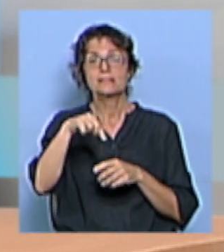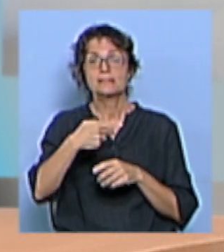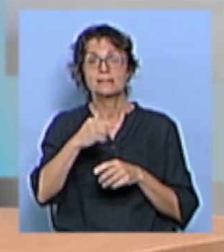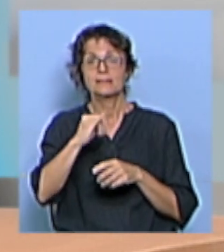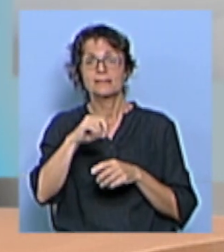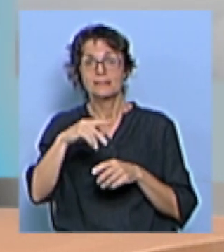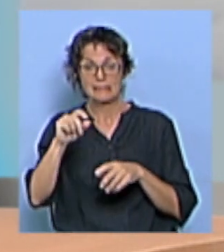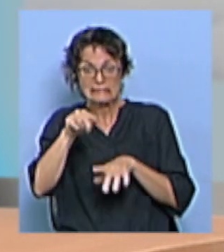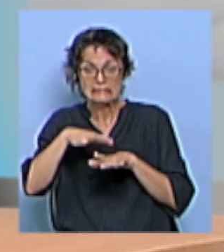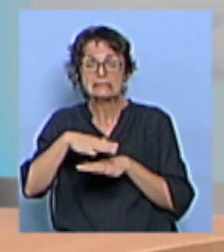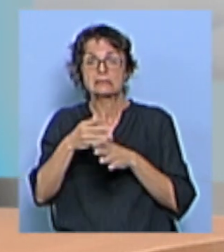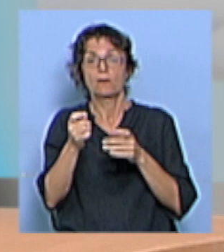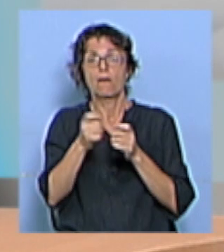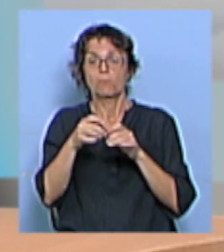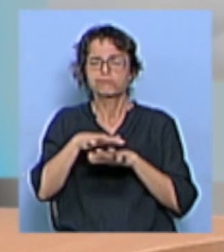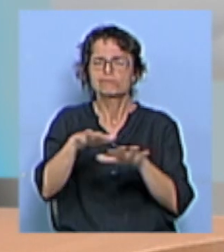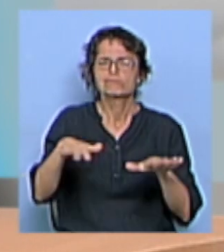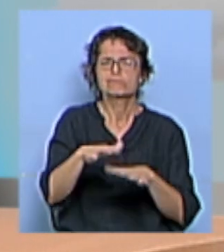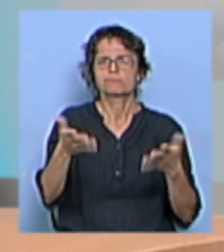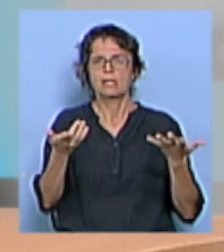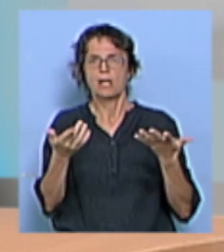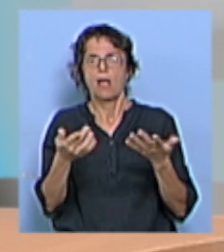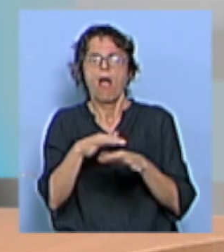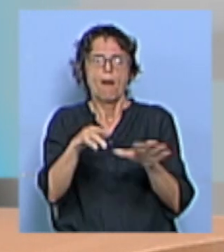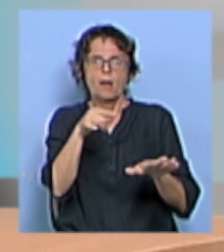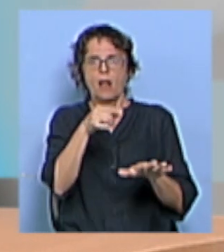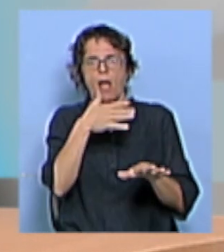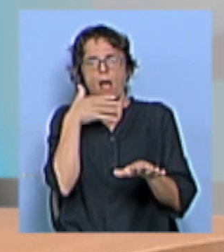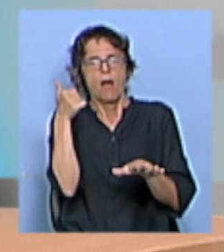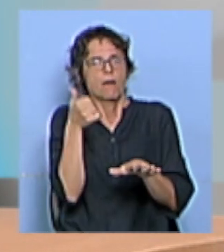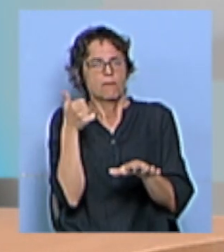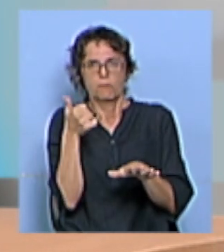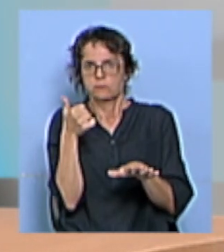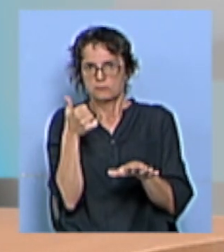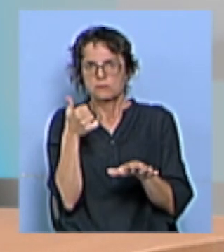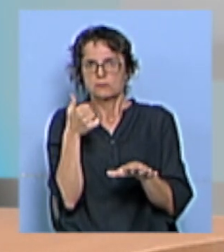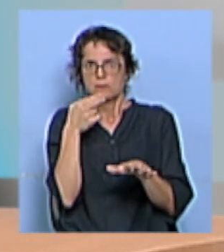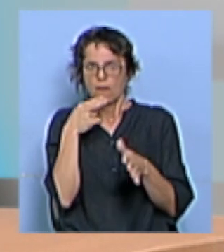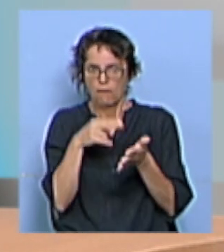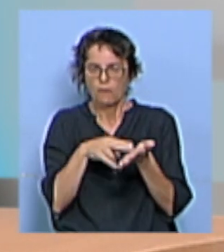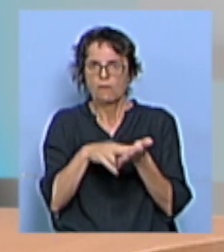calor, praias, que praias maravilhosas e bonitas, não é? Quer dizer,